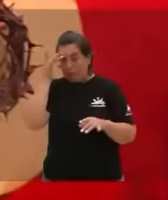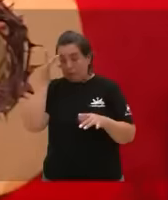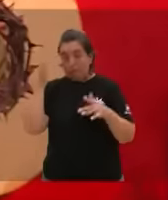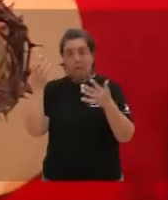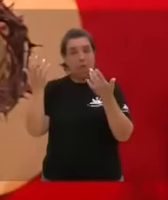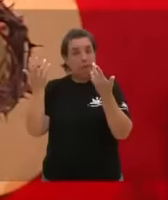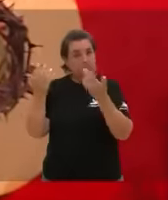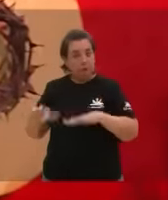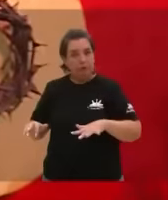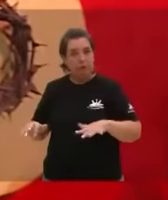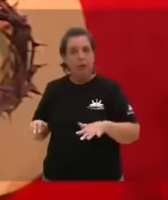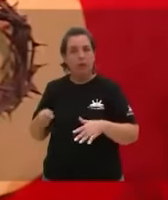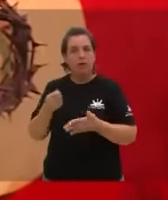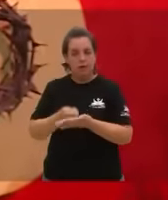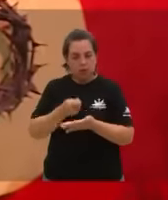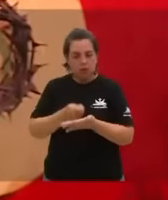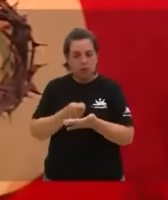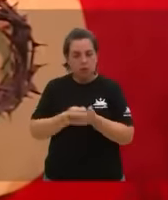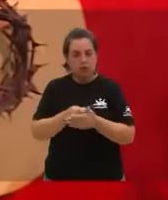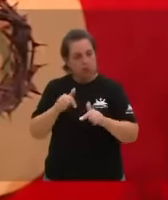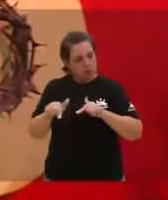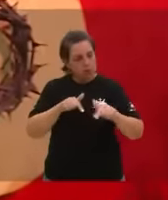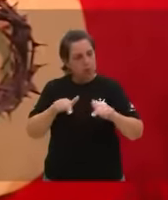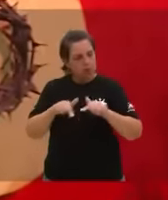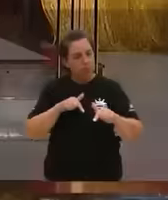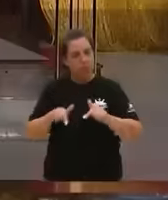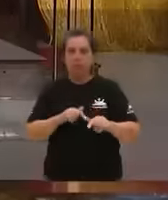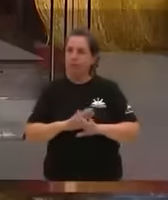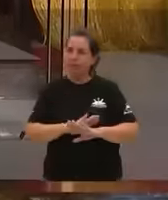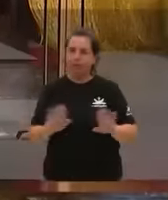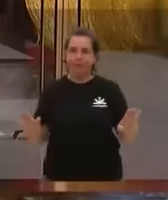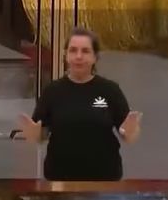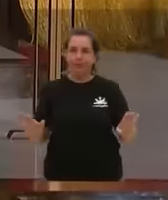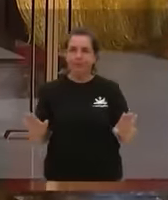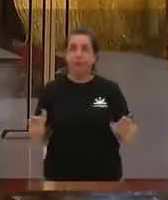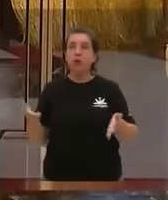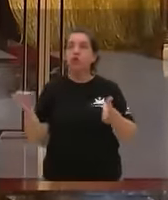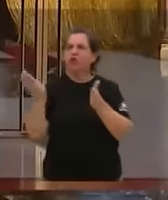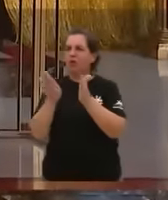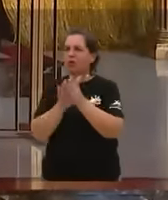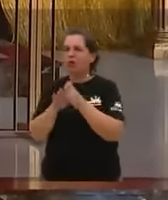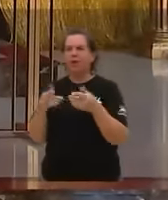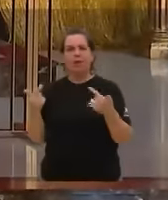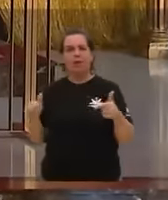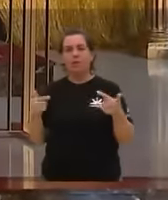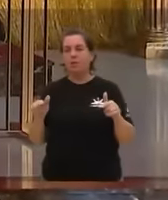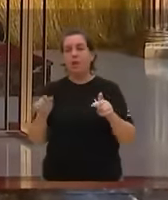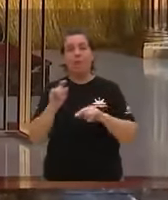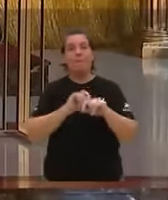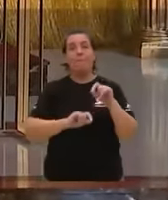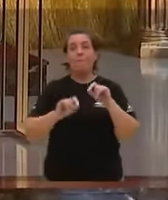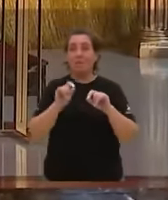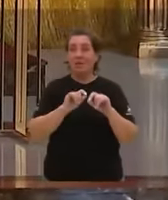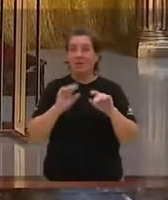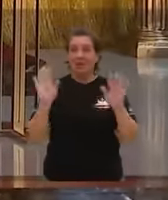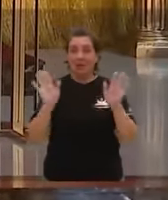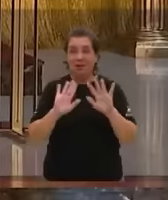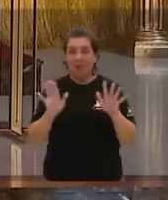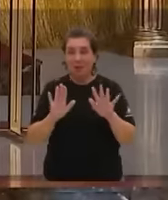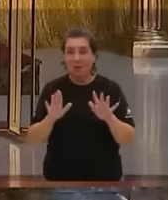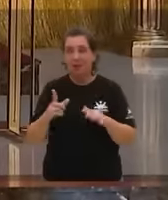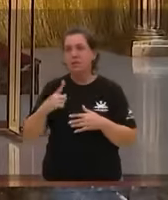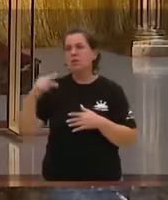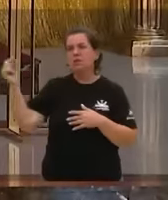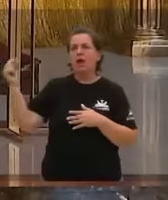põe a correr. Não há chegada para quem não faz uma